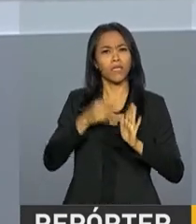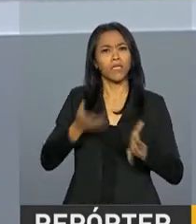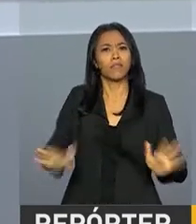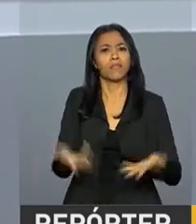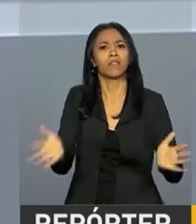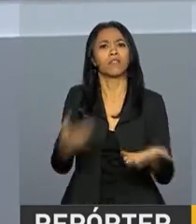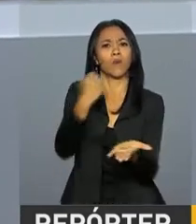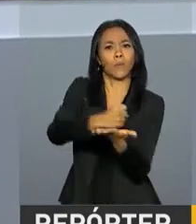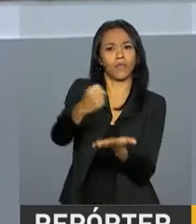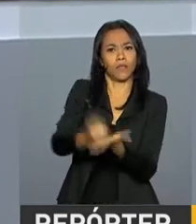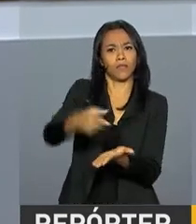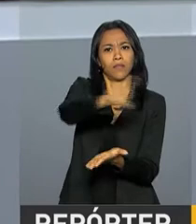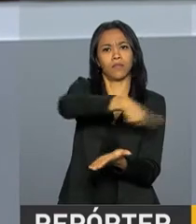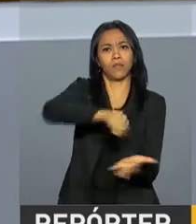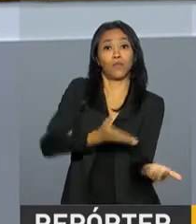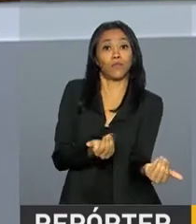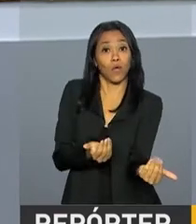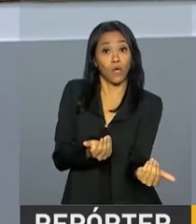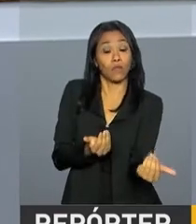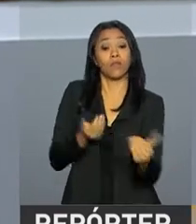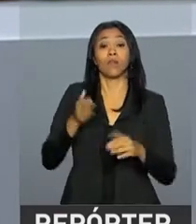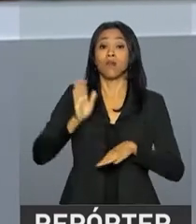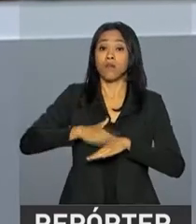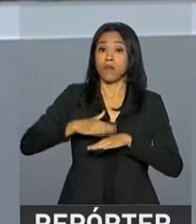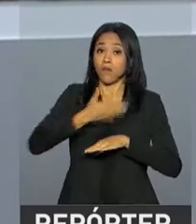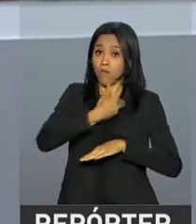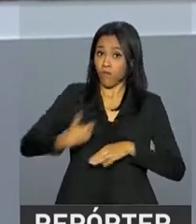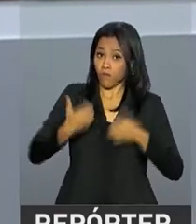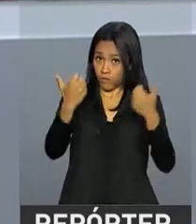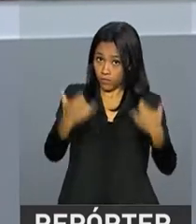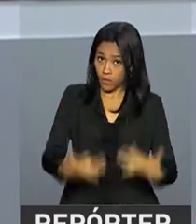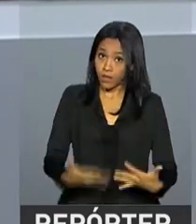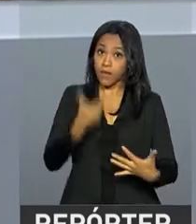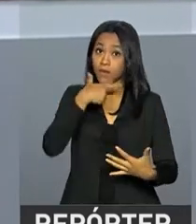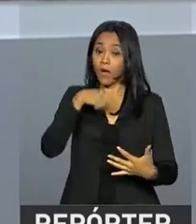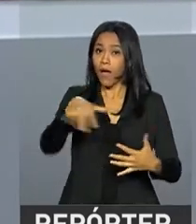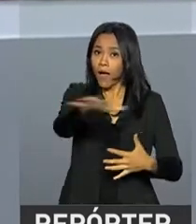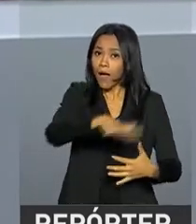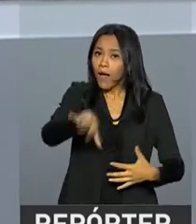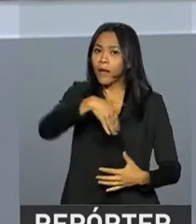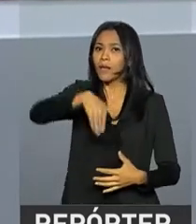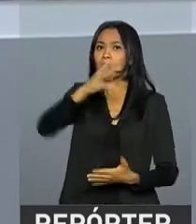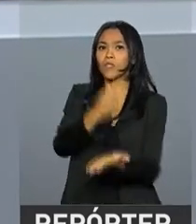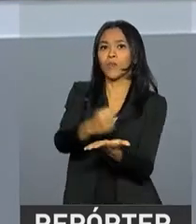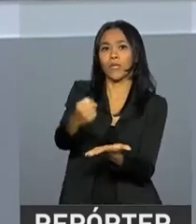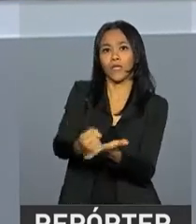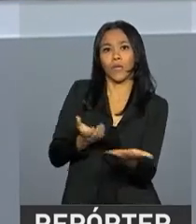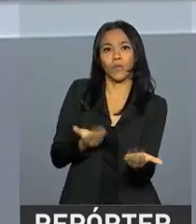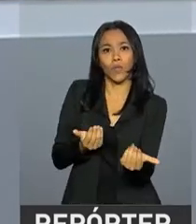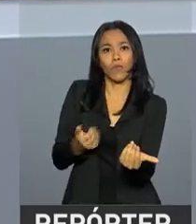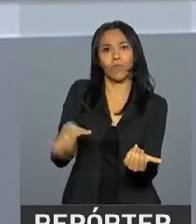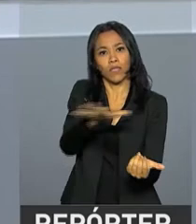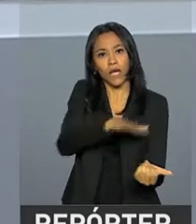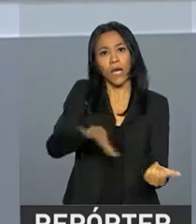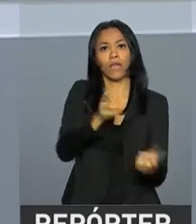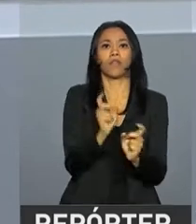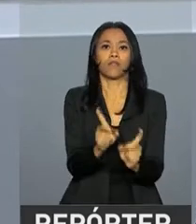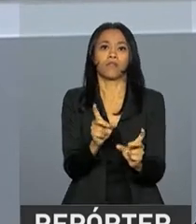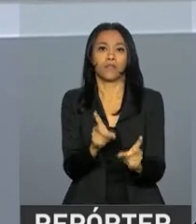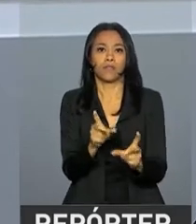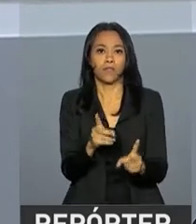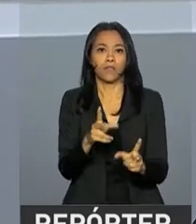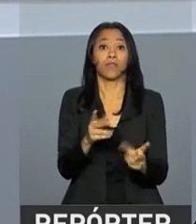jovens de acordo com o governo os setores que mais contrataram jovens de 14 a 24 anos foram os de comércio e